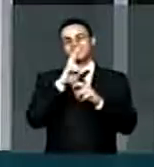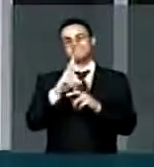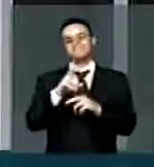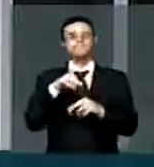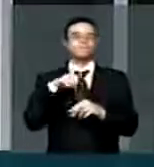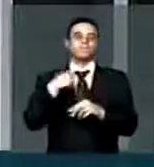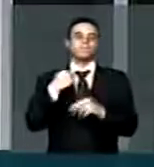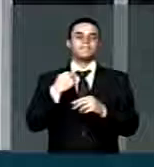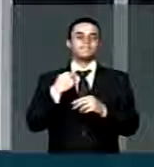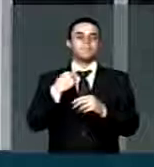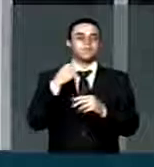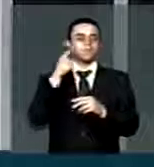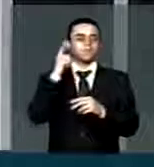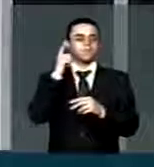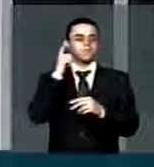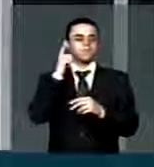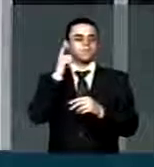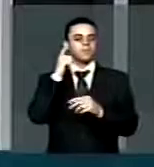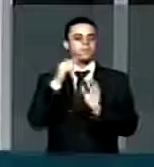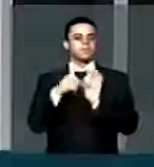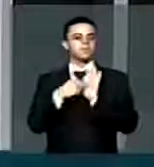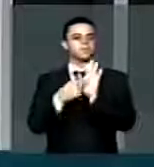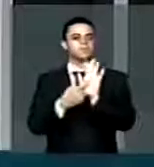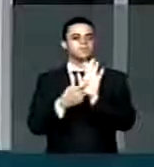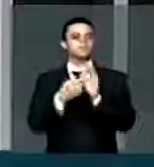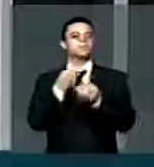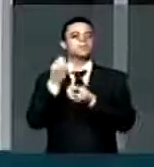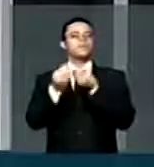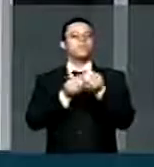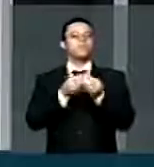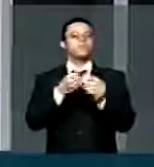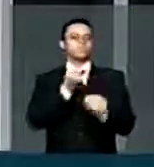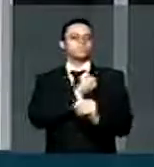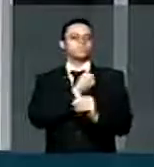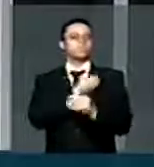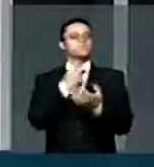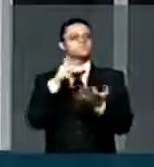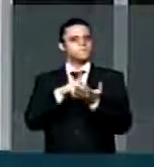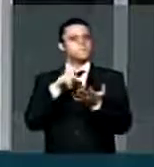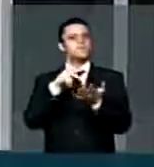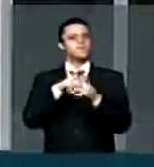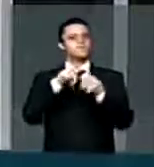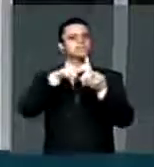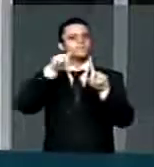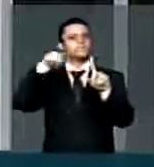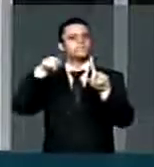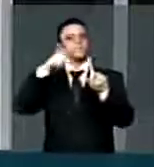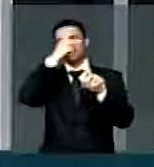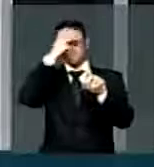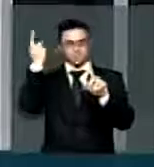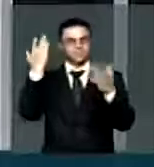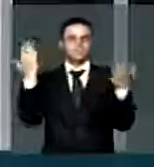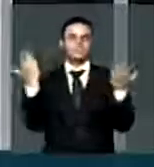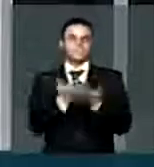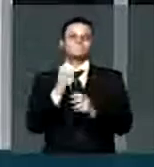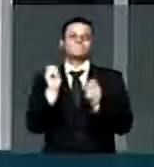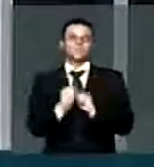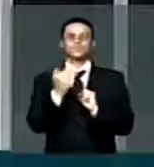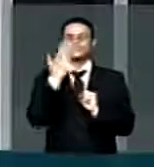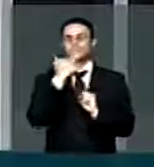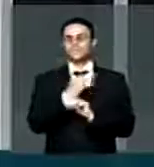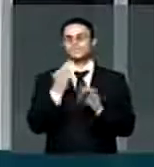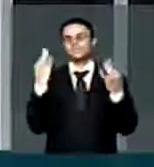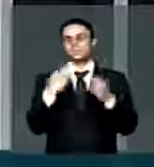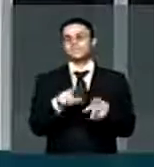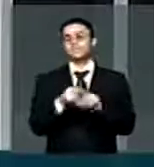que mexem com os números efetivamente daqueles que hoje podem